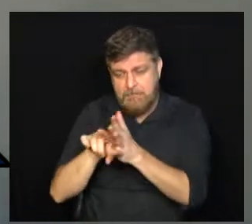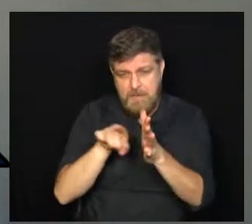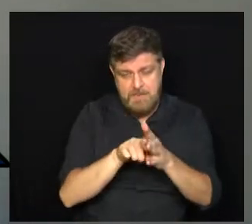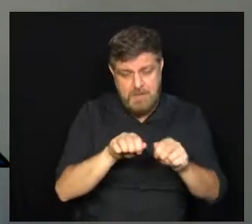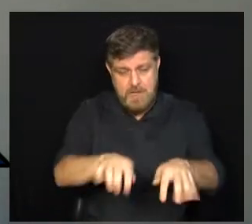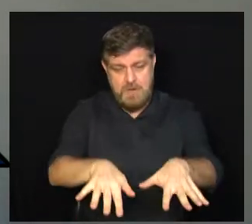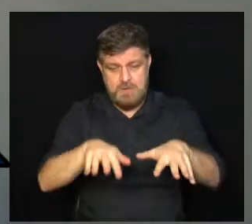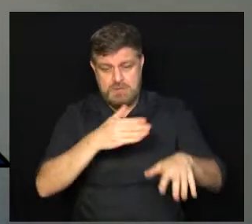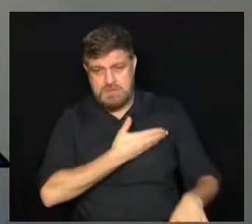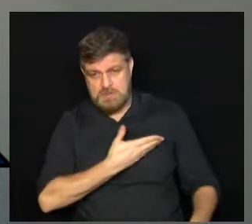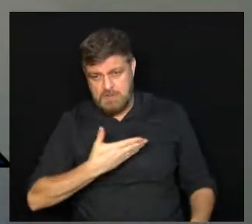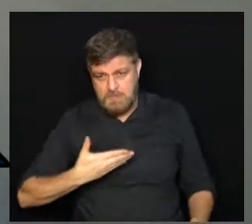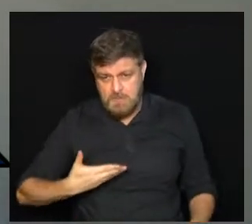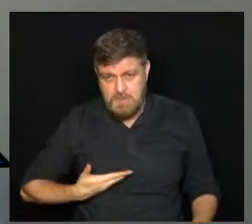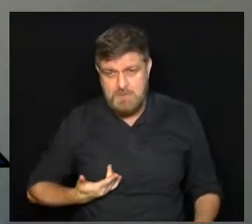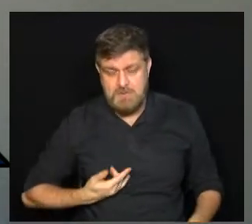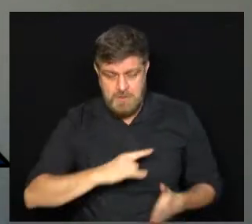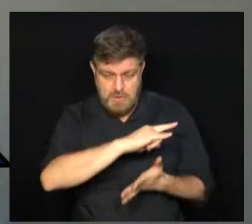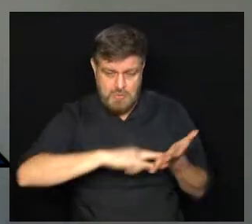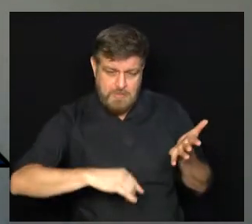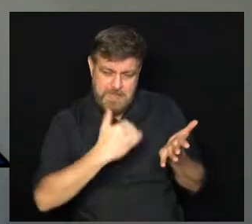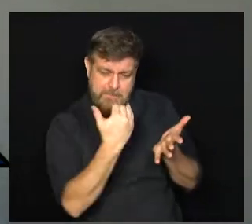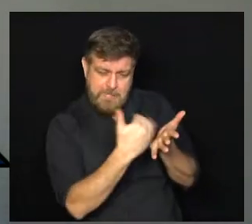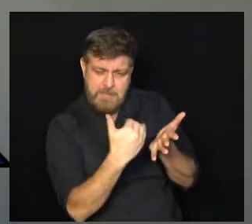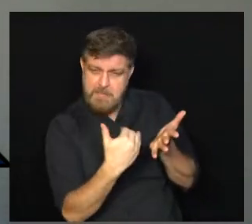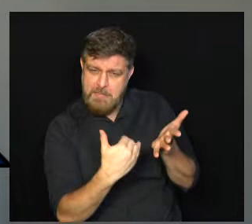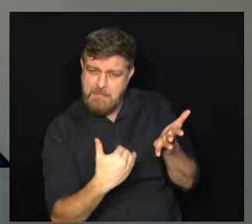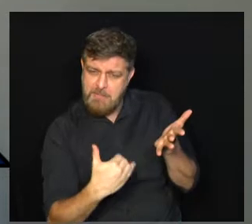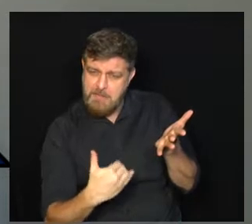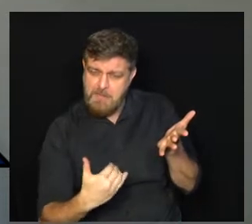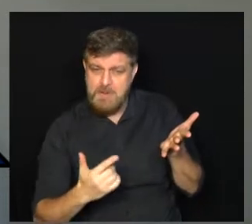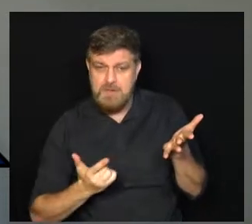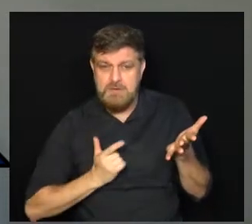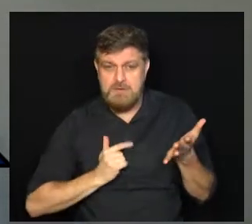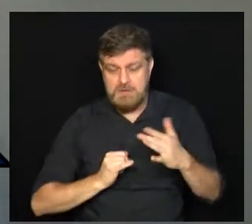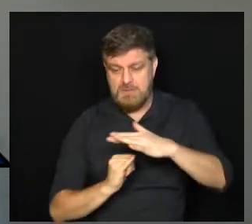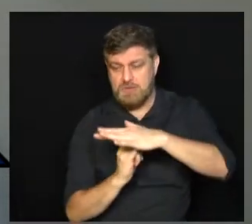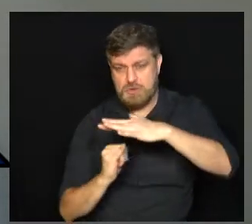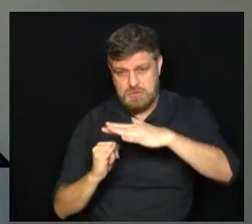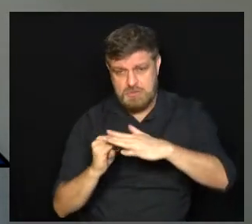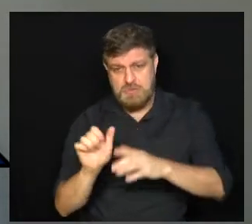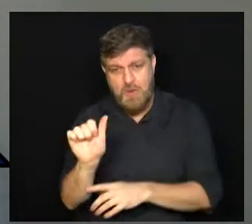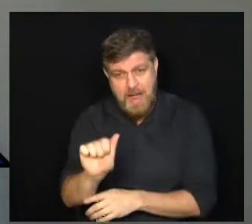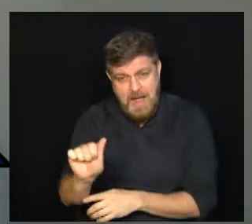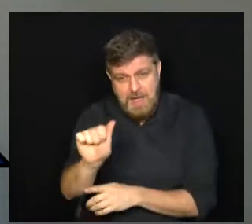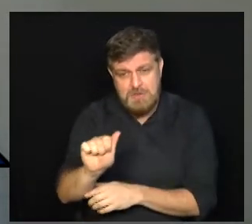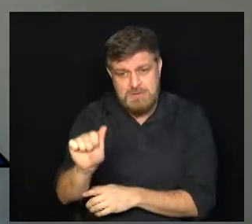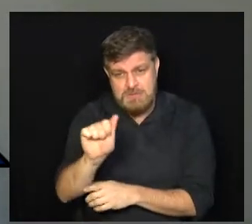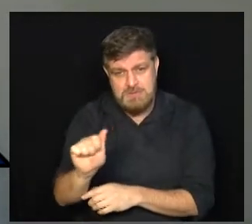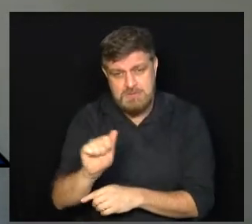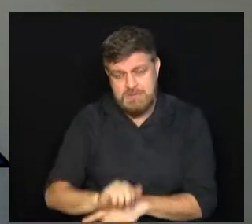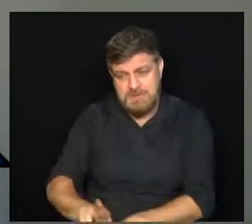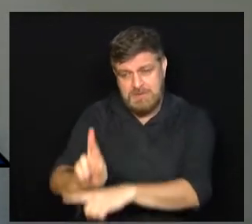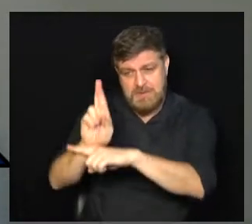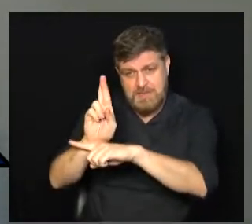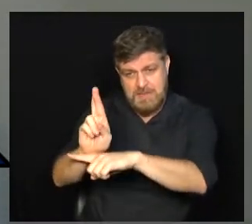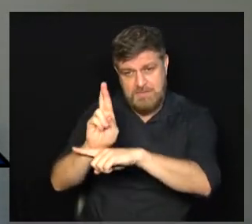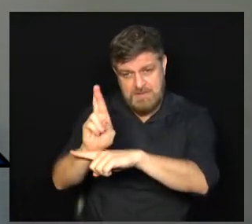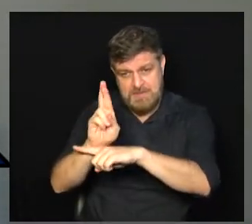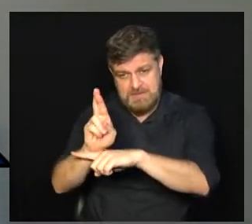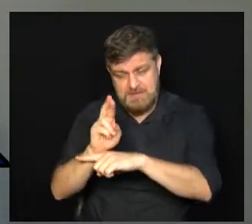audiências públicas devidamente documentadas, envolvendo organizações e associações legalmente reconhecidas